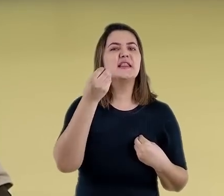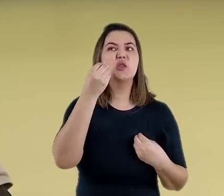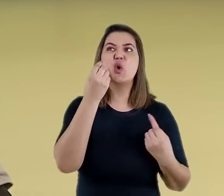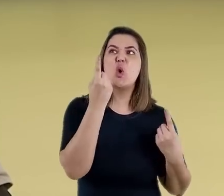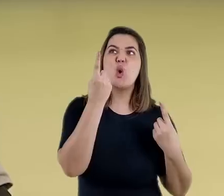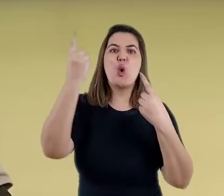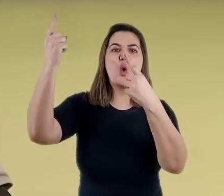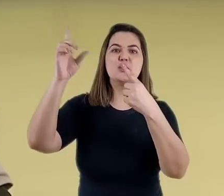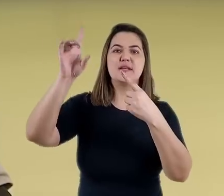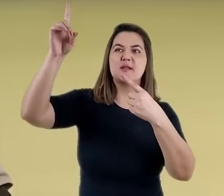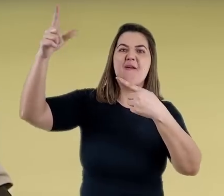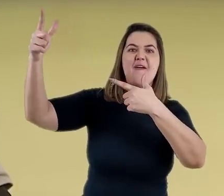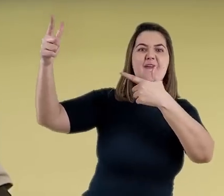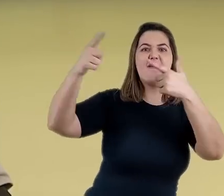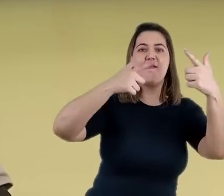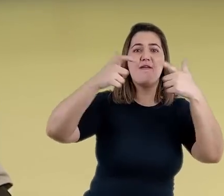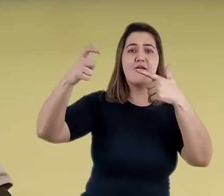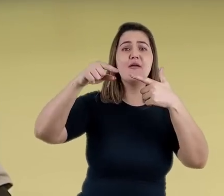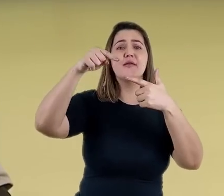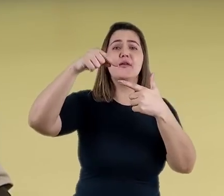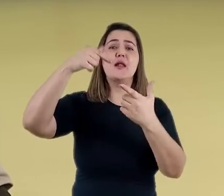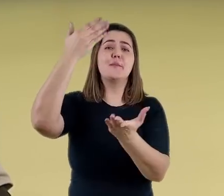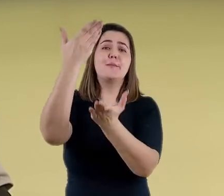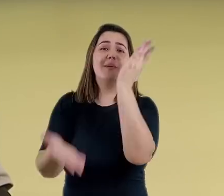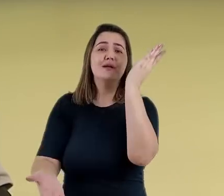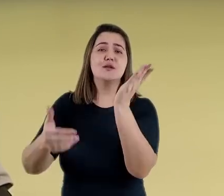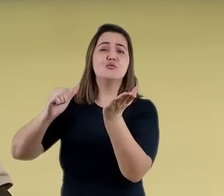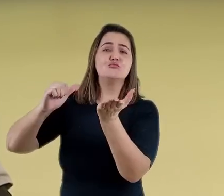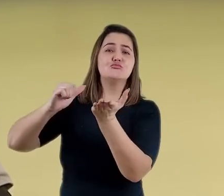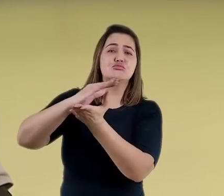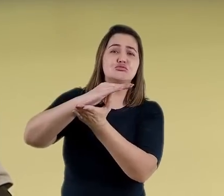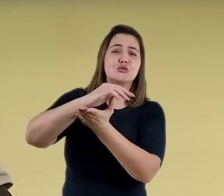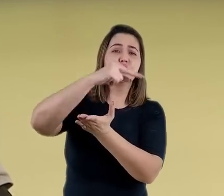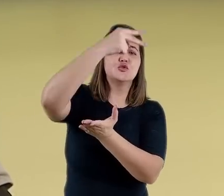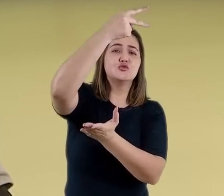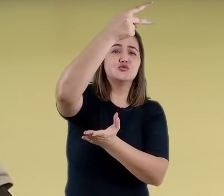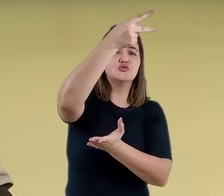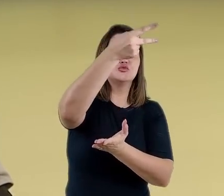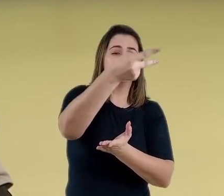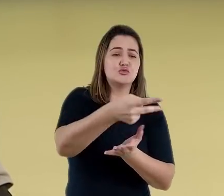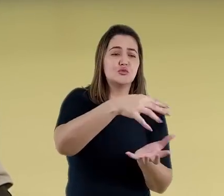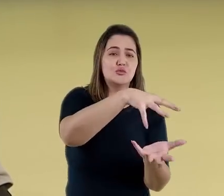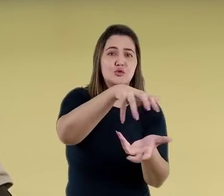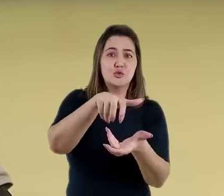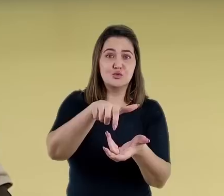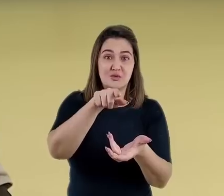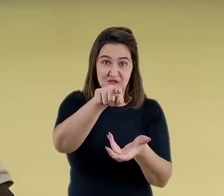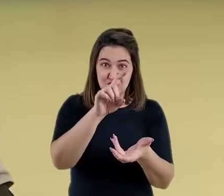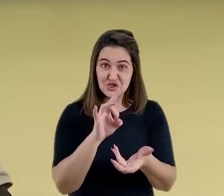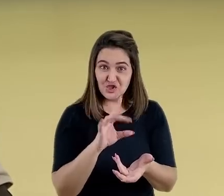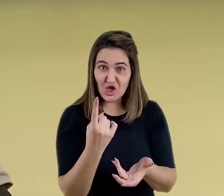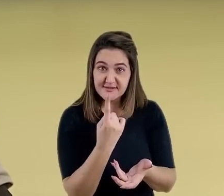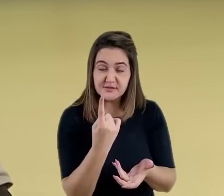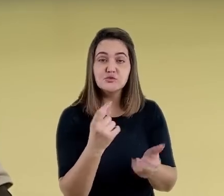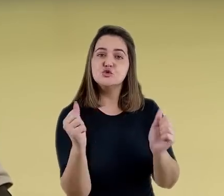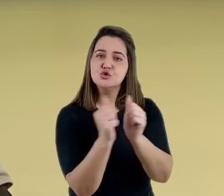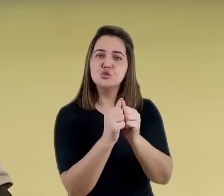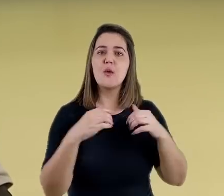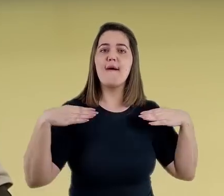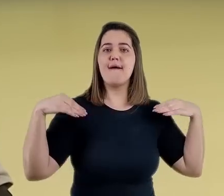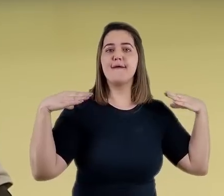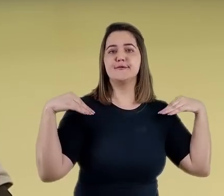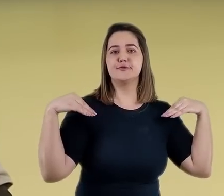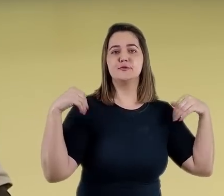tentou lutar contra Deus e acabou caindo por terra. Tanto ele como os anjos que o seguiram se